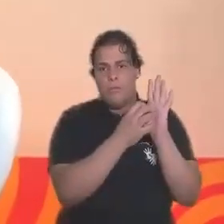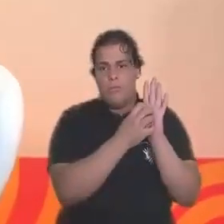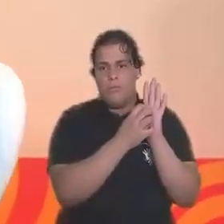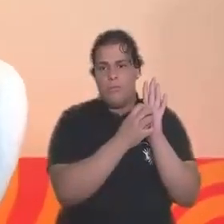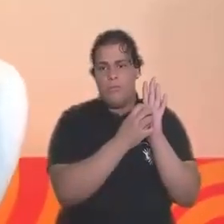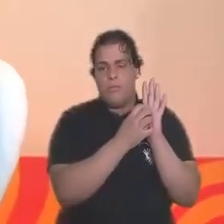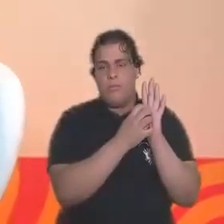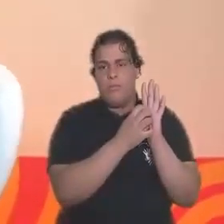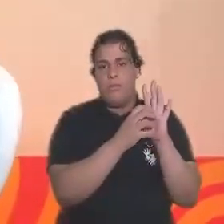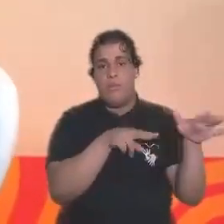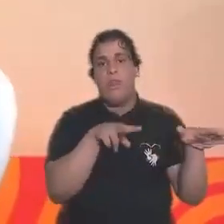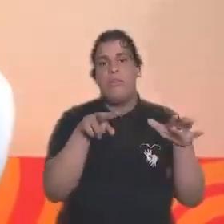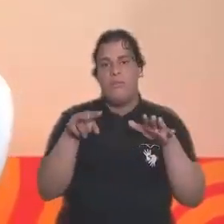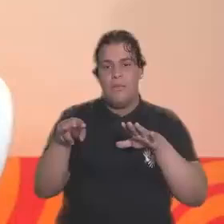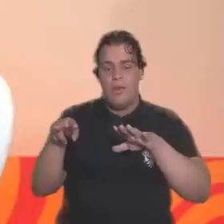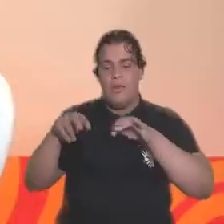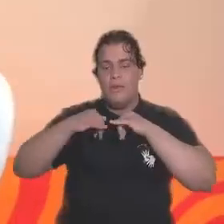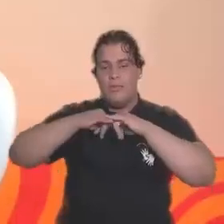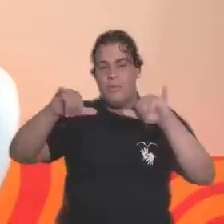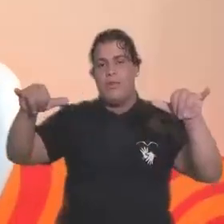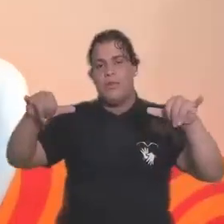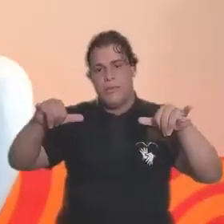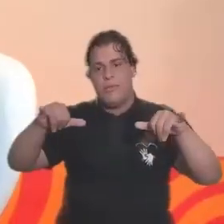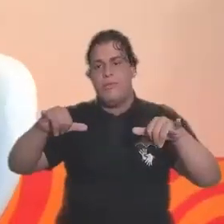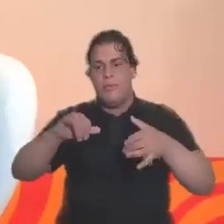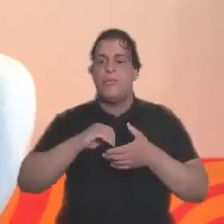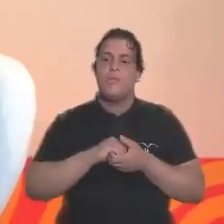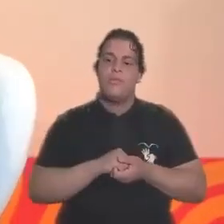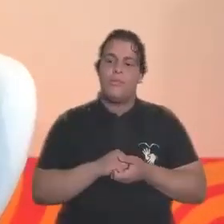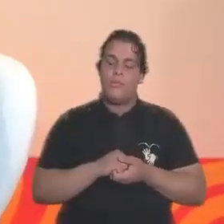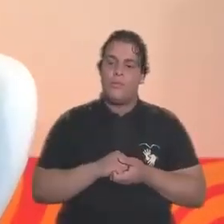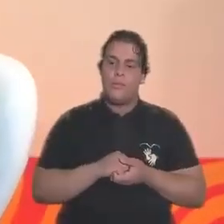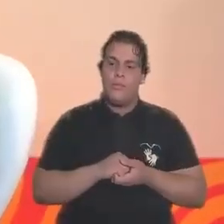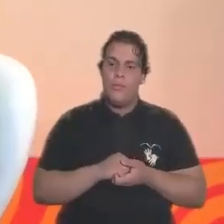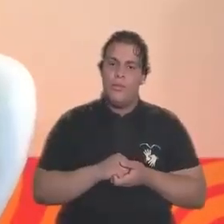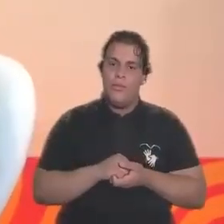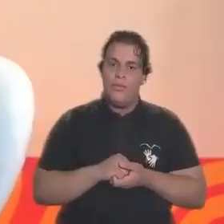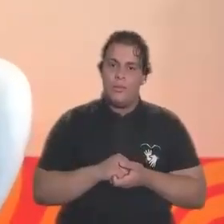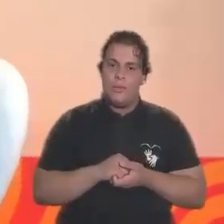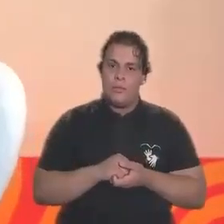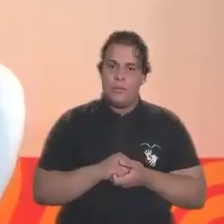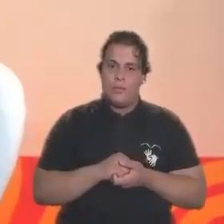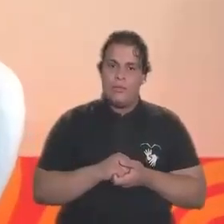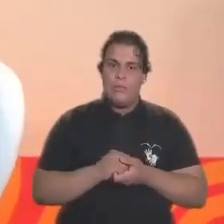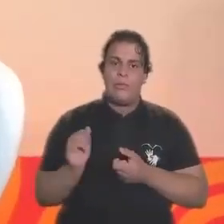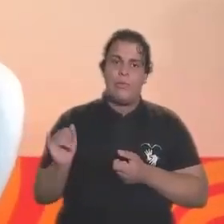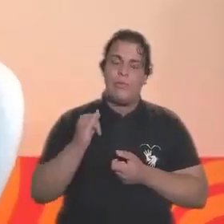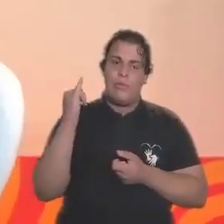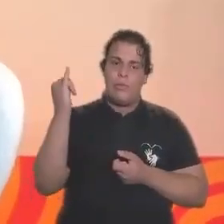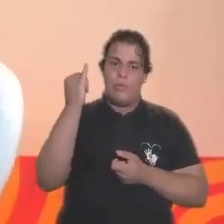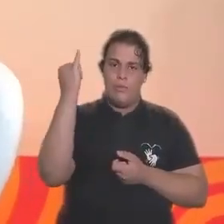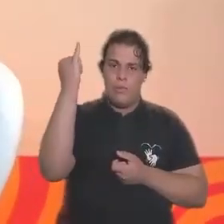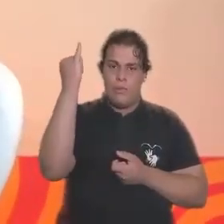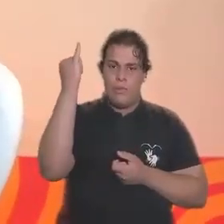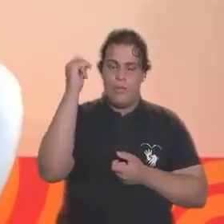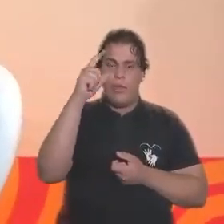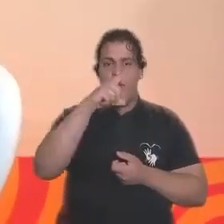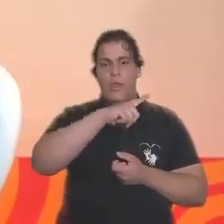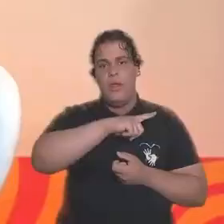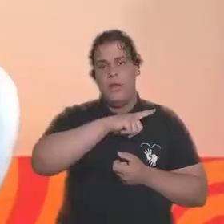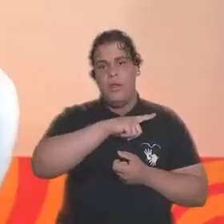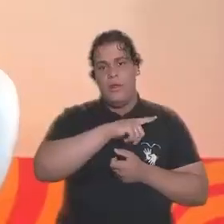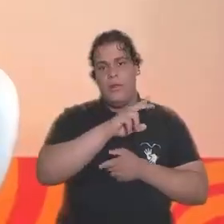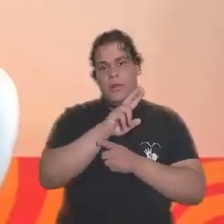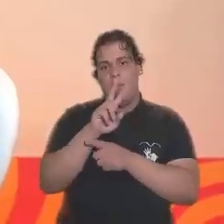na semana do lançamento. E agora a gente está trabalhando e incentivando. Então, isso é muito importante, ter